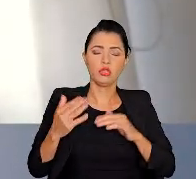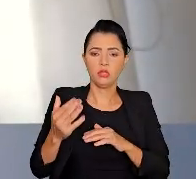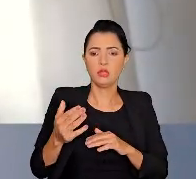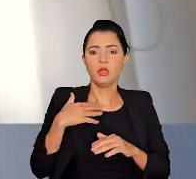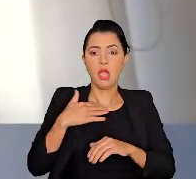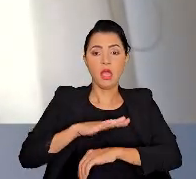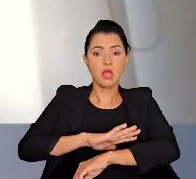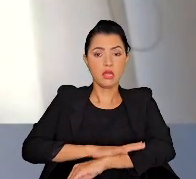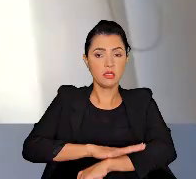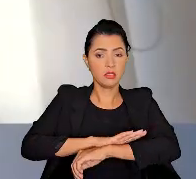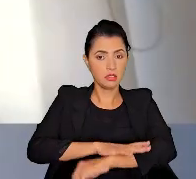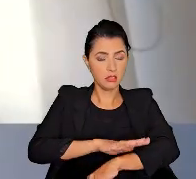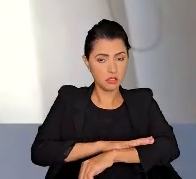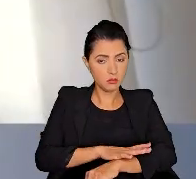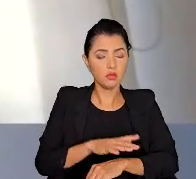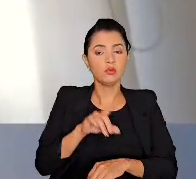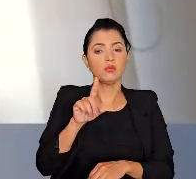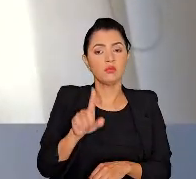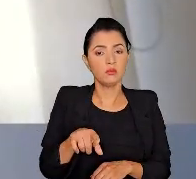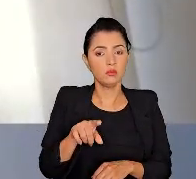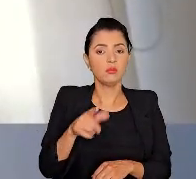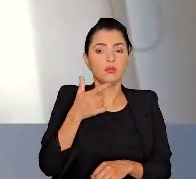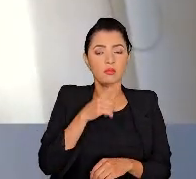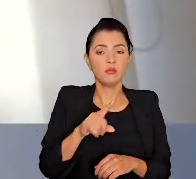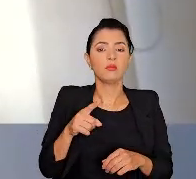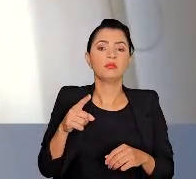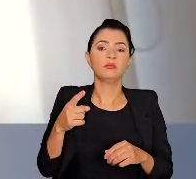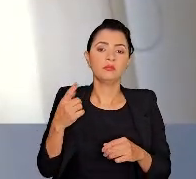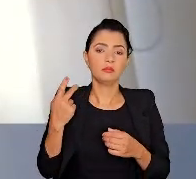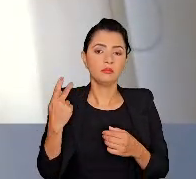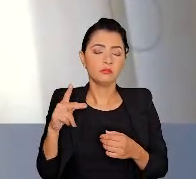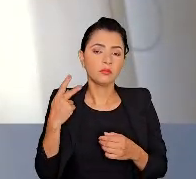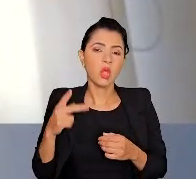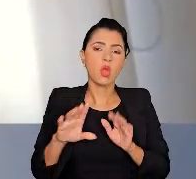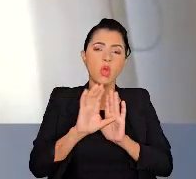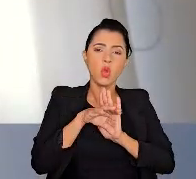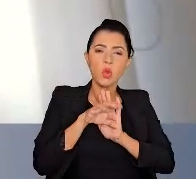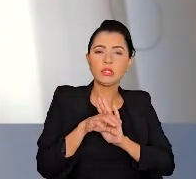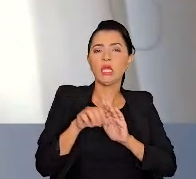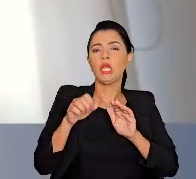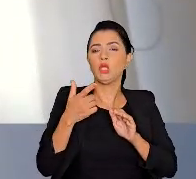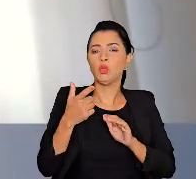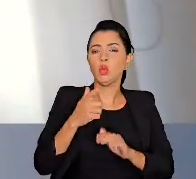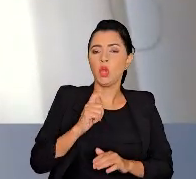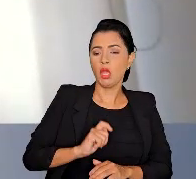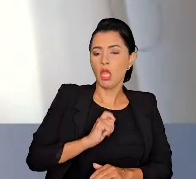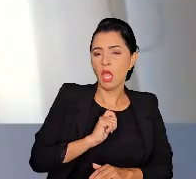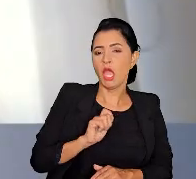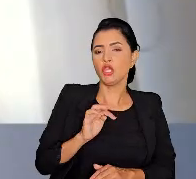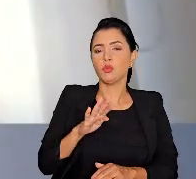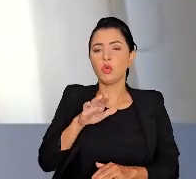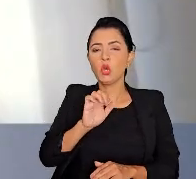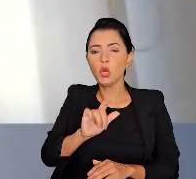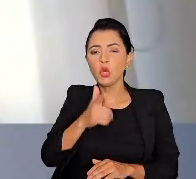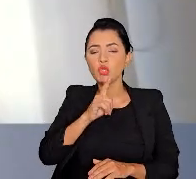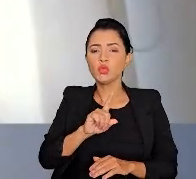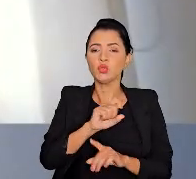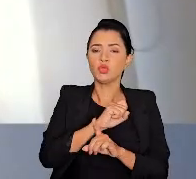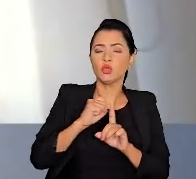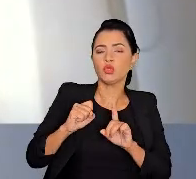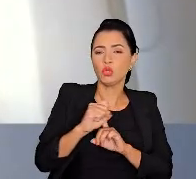Racismo, abrangência, compatibilização dos conceitos etimológicos, etnológicos,